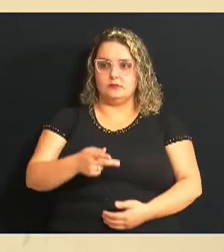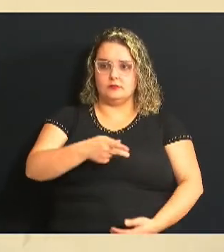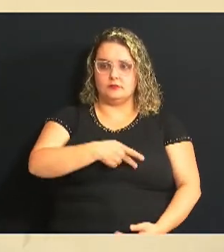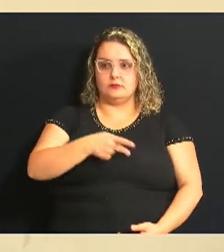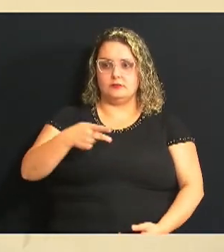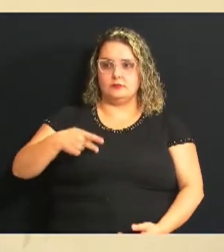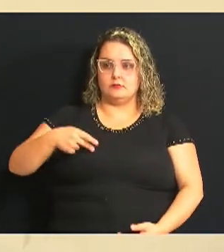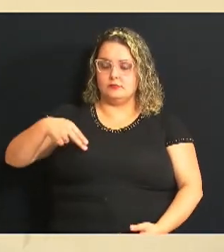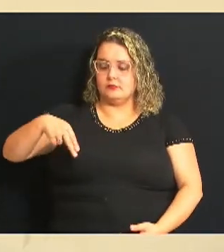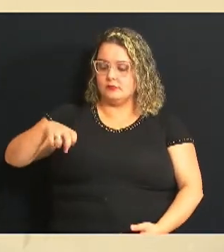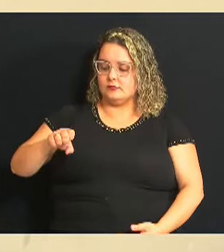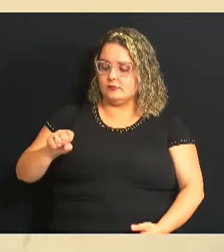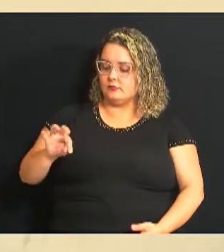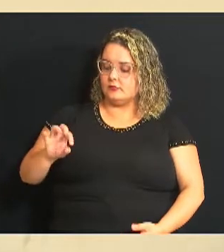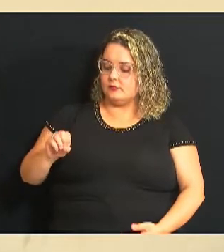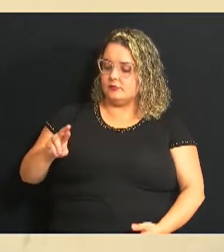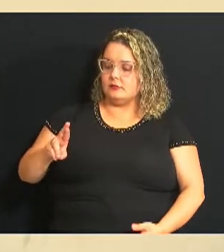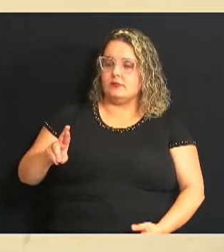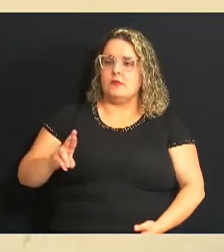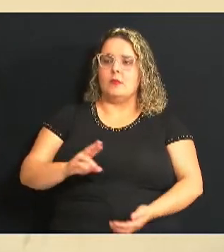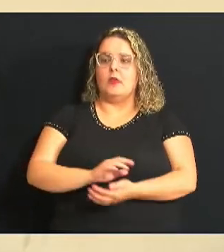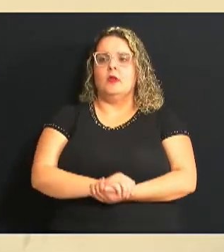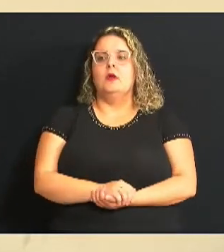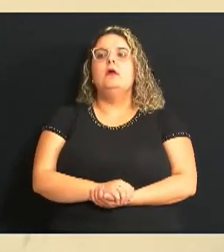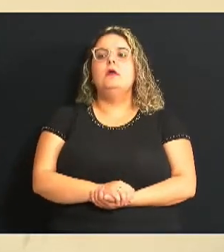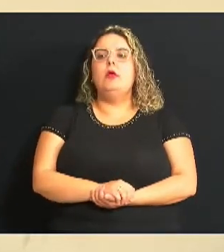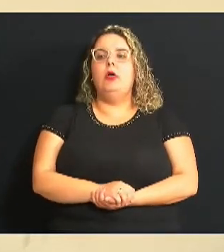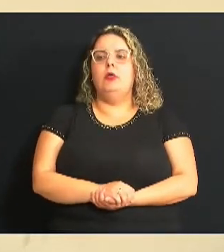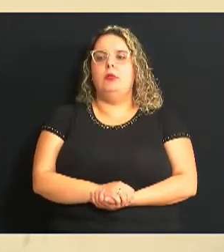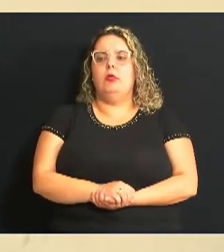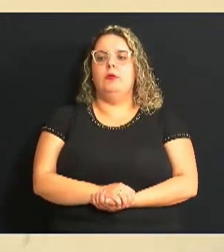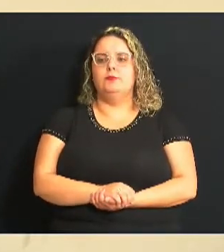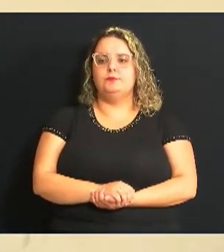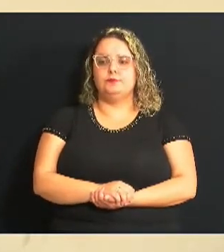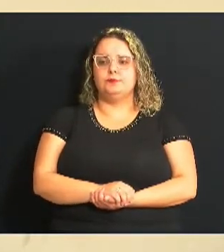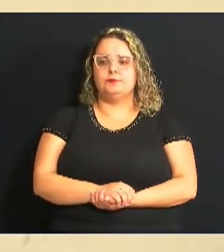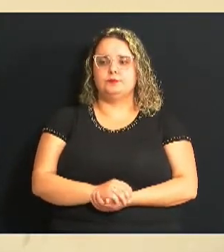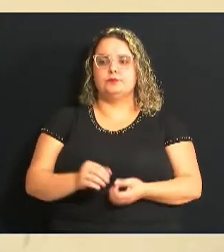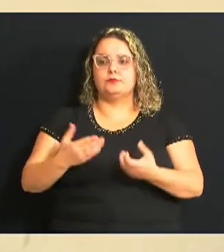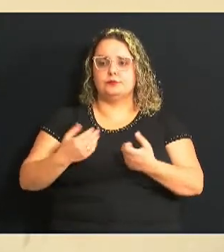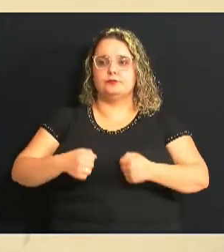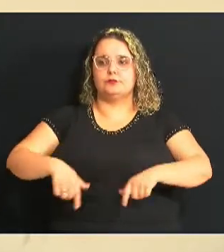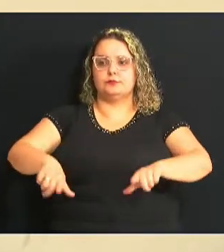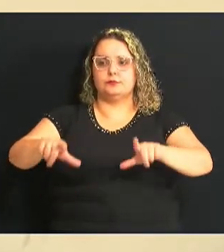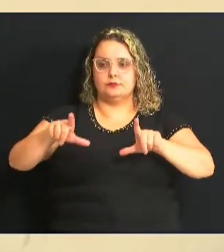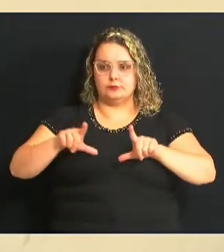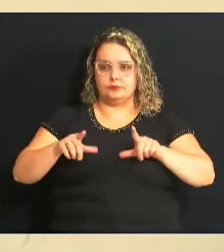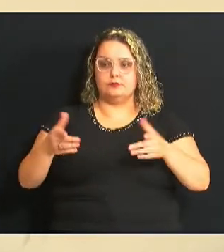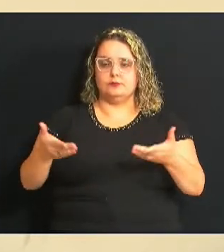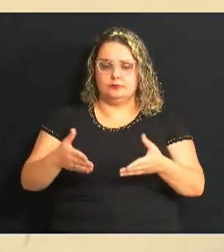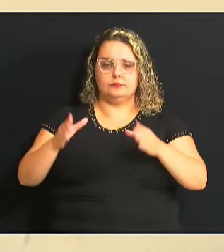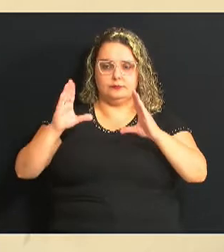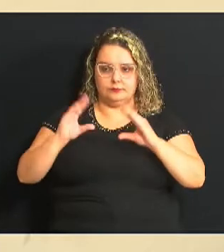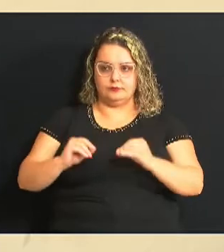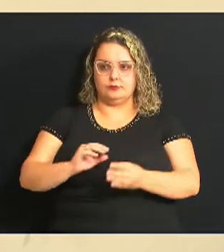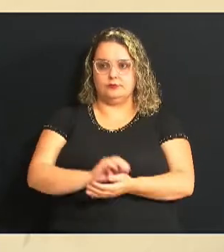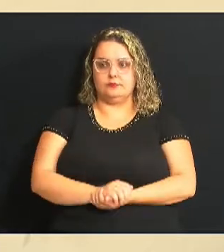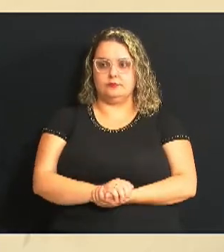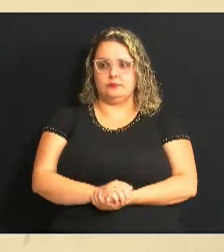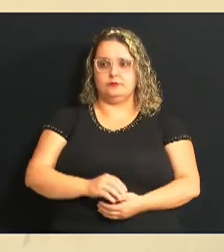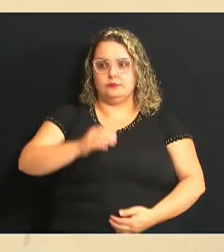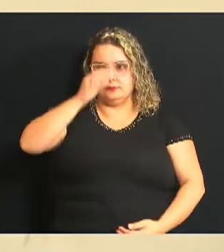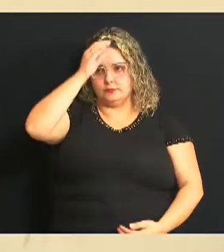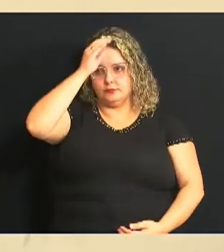pastor Nestor Teixeira da Silva. Ele recebe o título, nesta noite, de